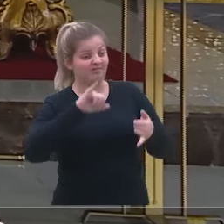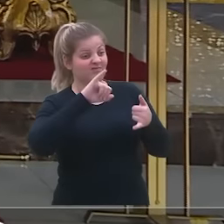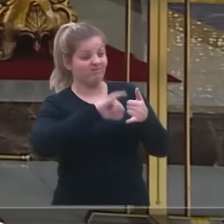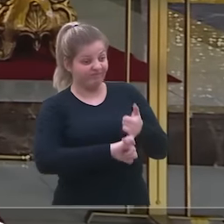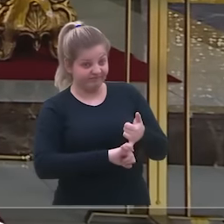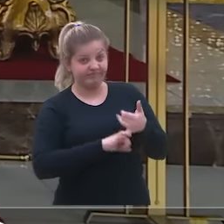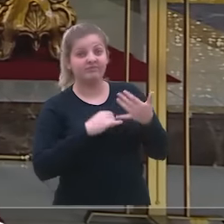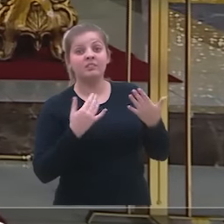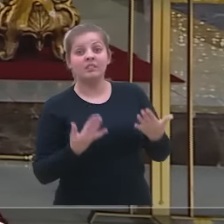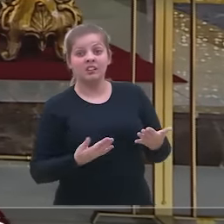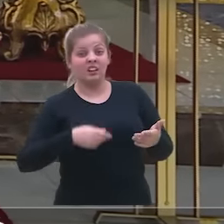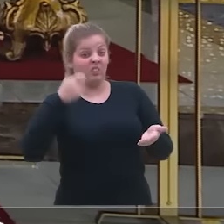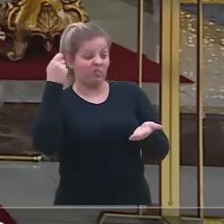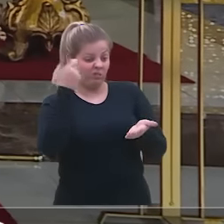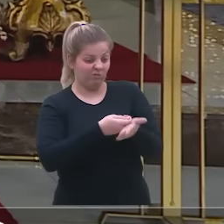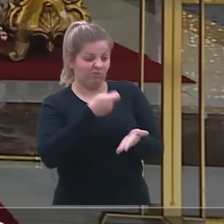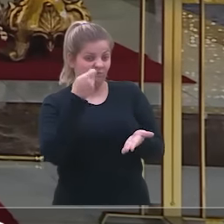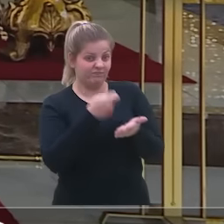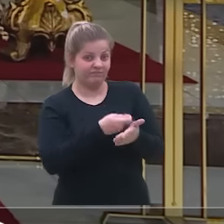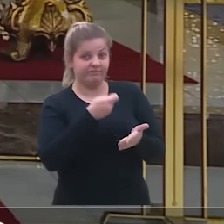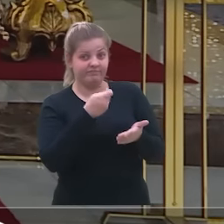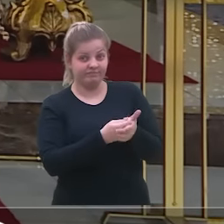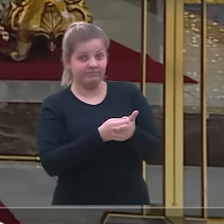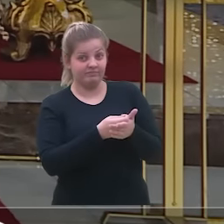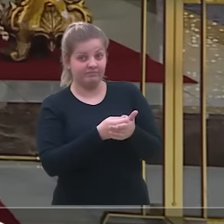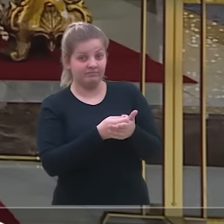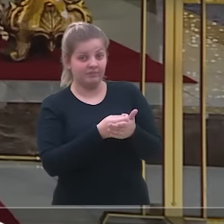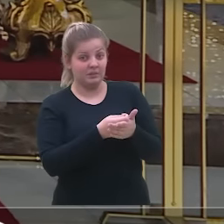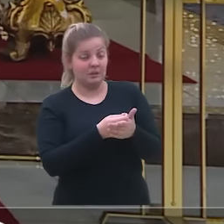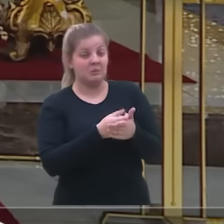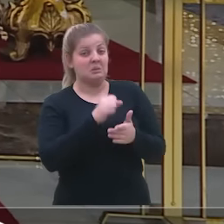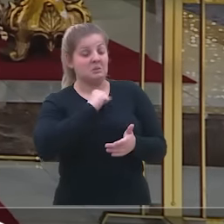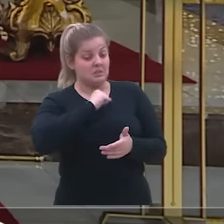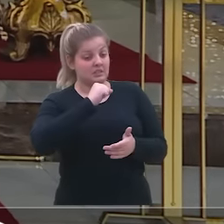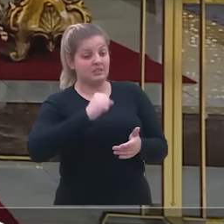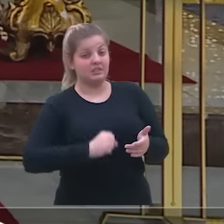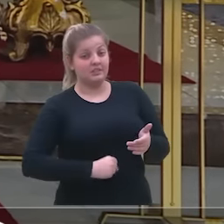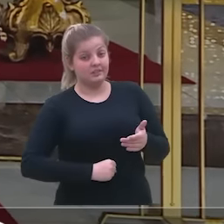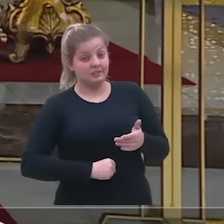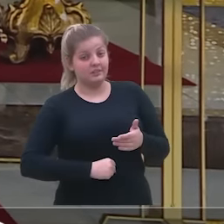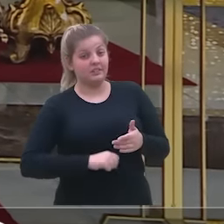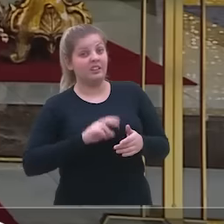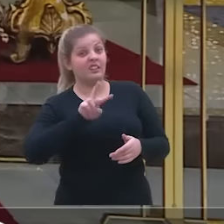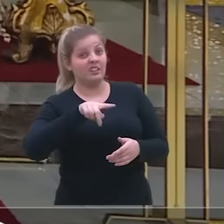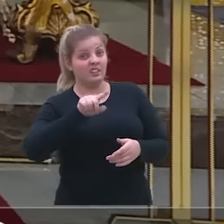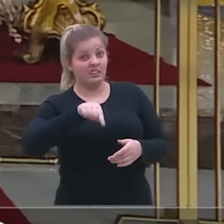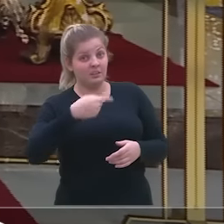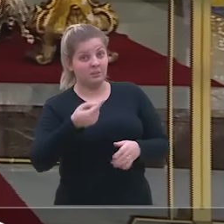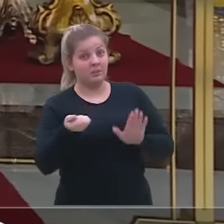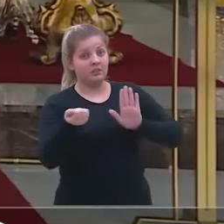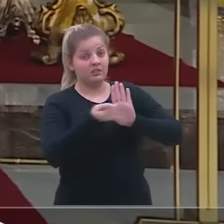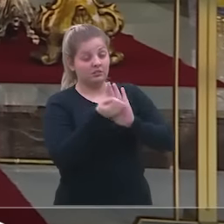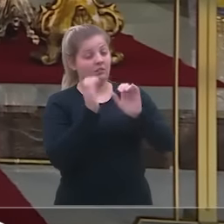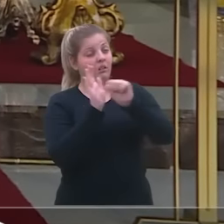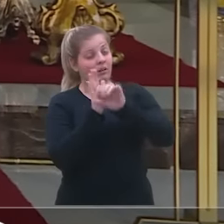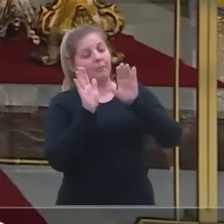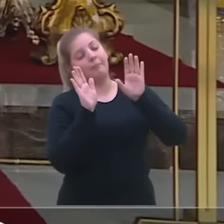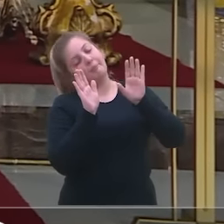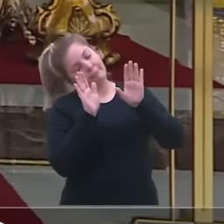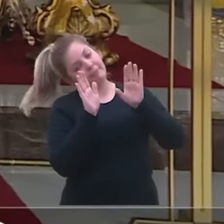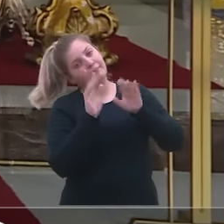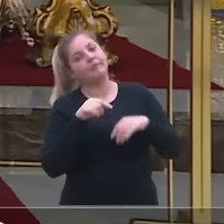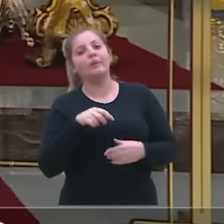traído condenado pelos sumo sacerdotes e serei morto continua andando e